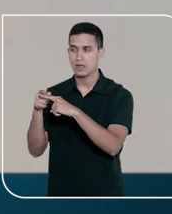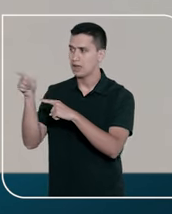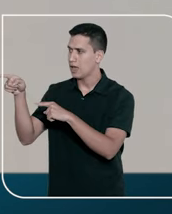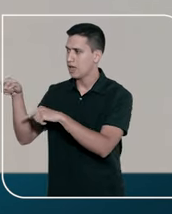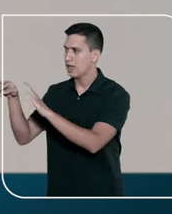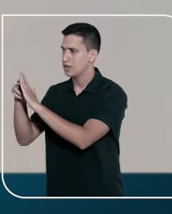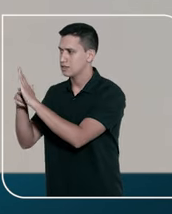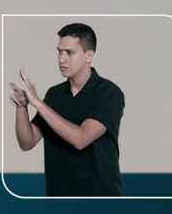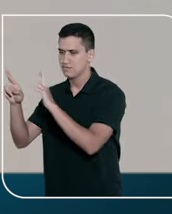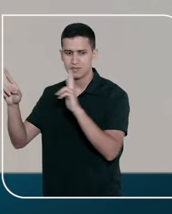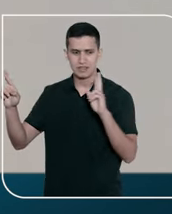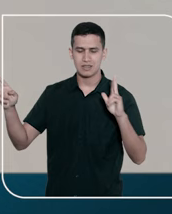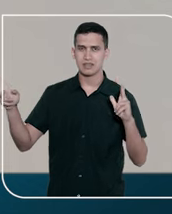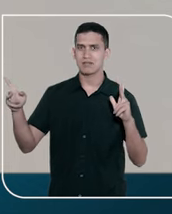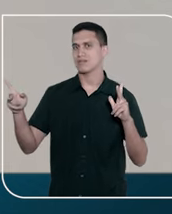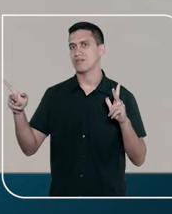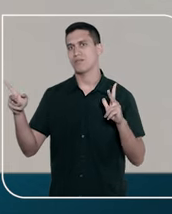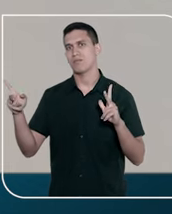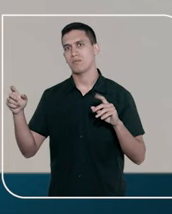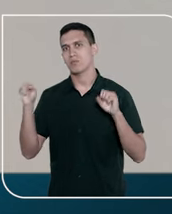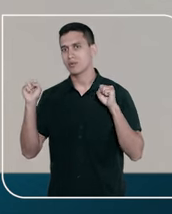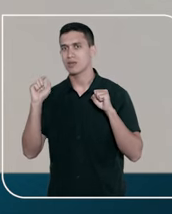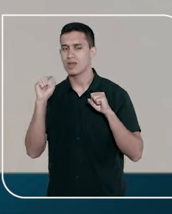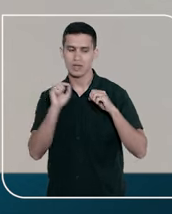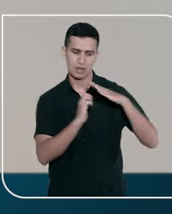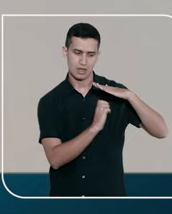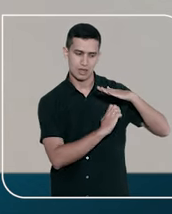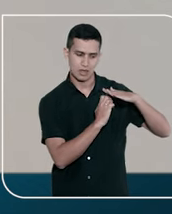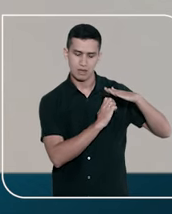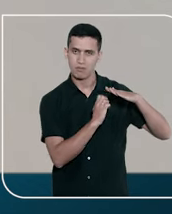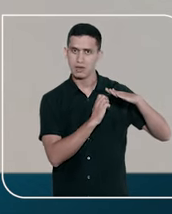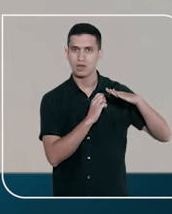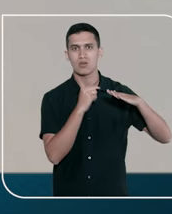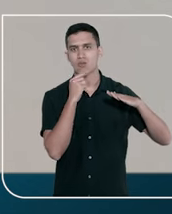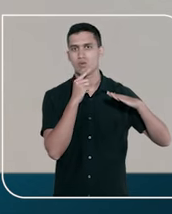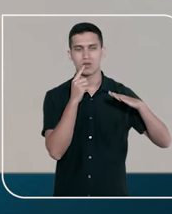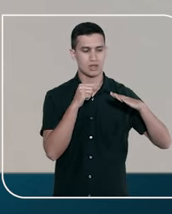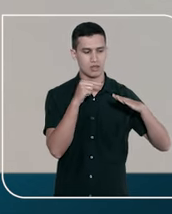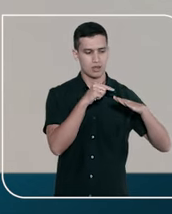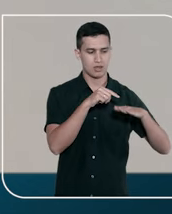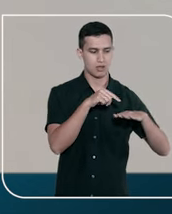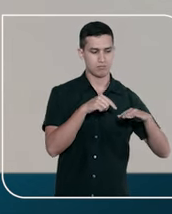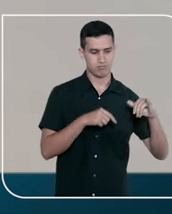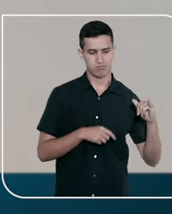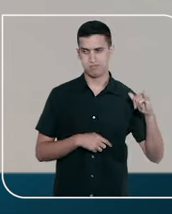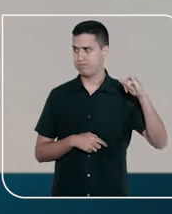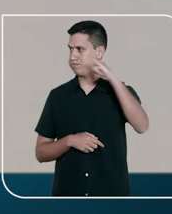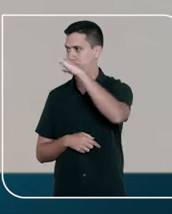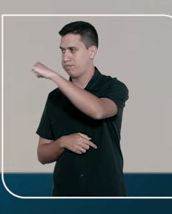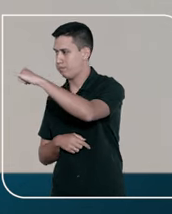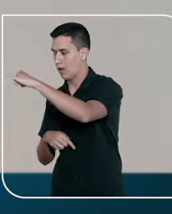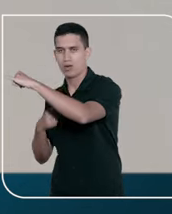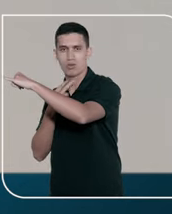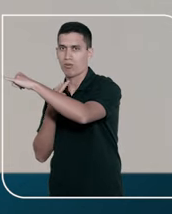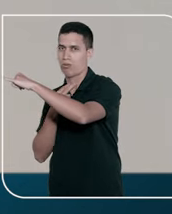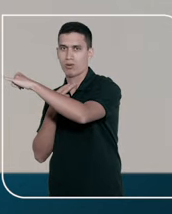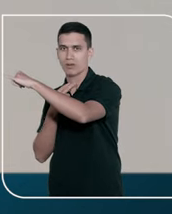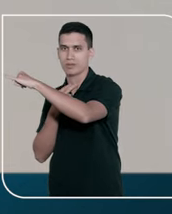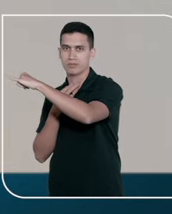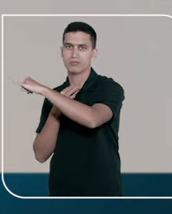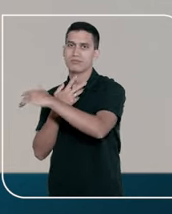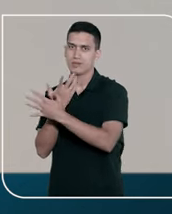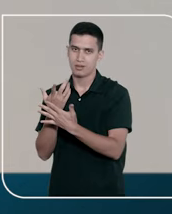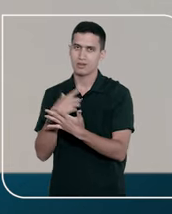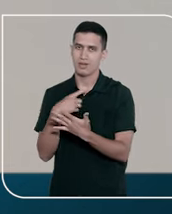que impediria a uma empresa aérea operar internacionalmente, sujeito aí a uma miríade de diferentes